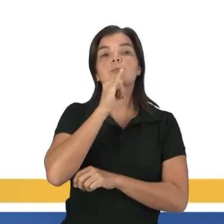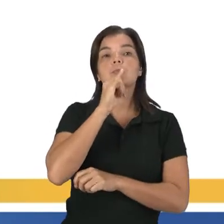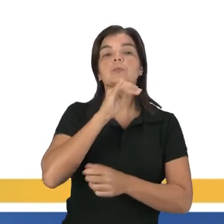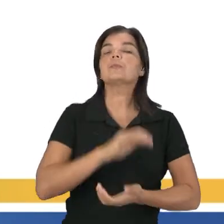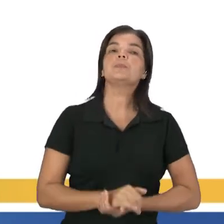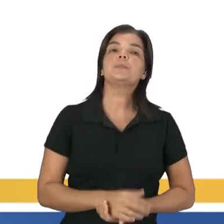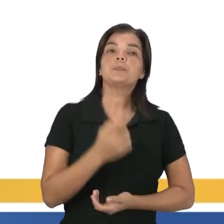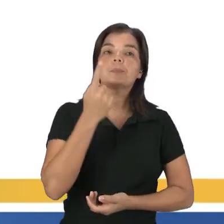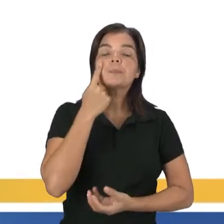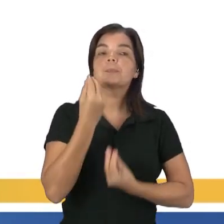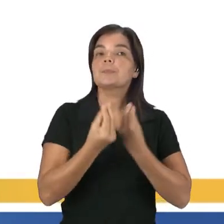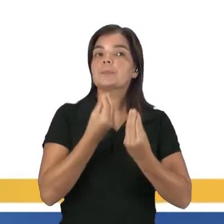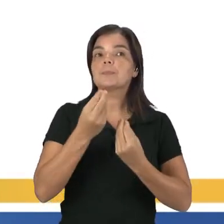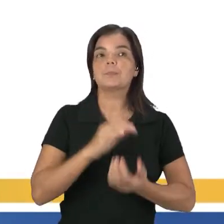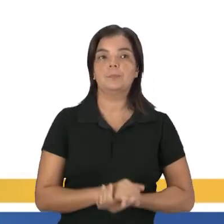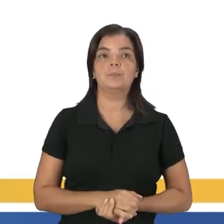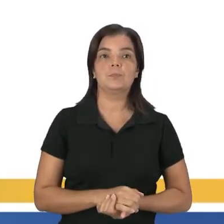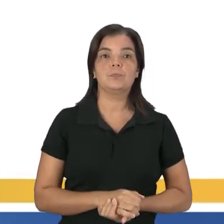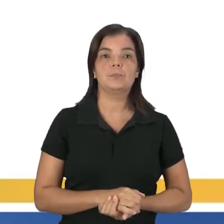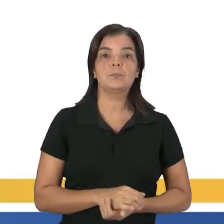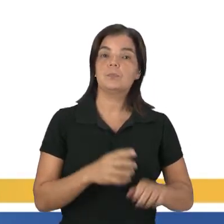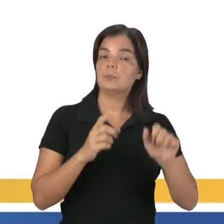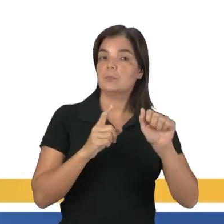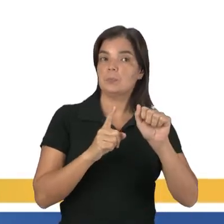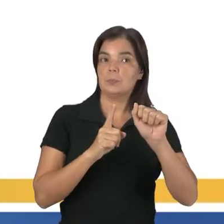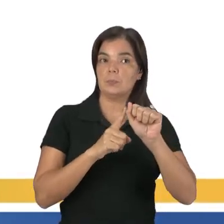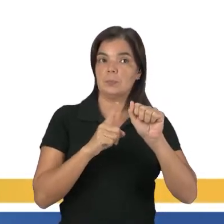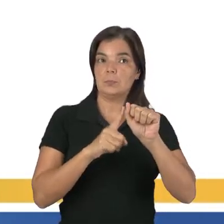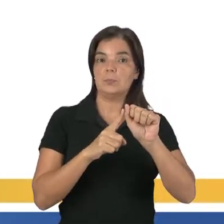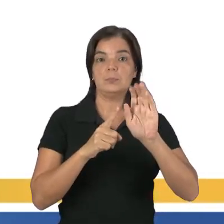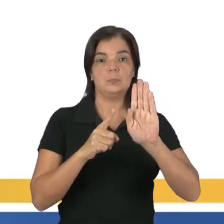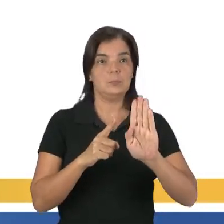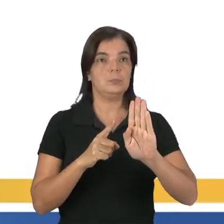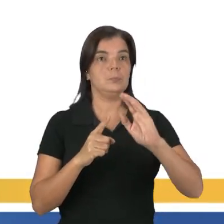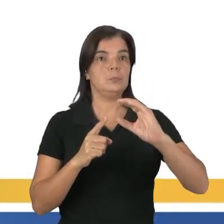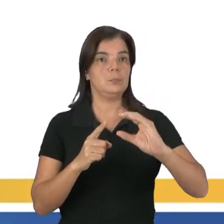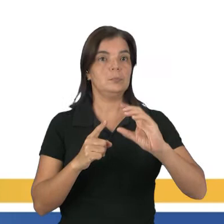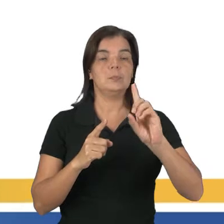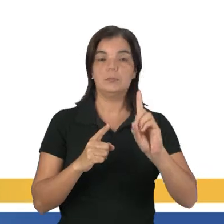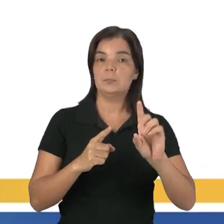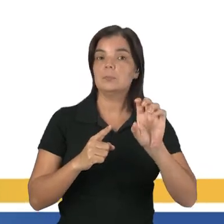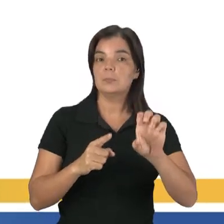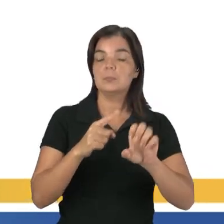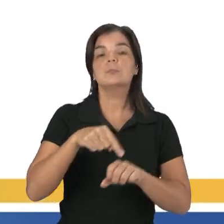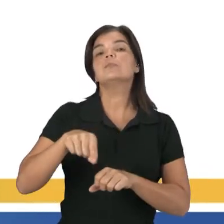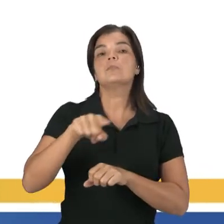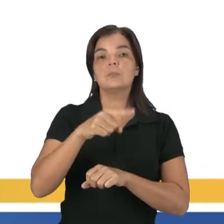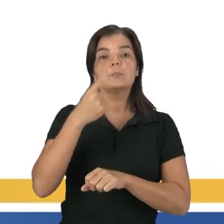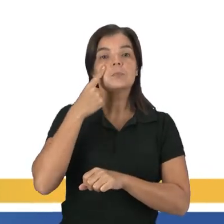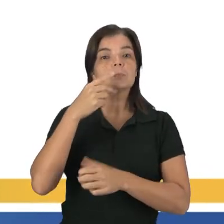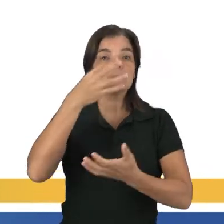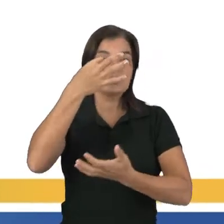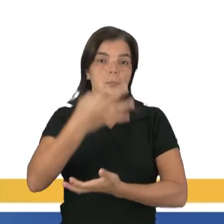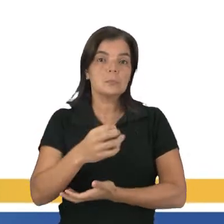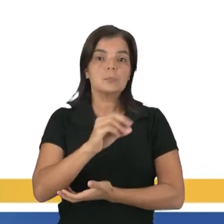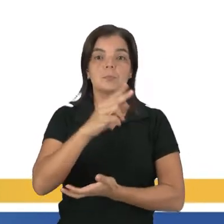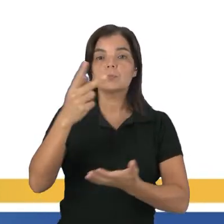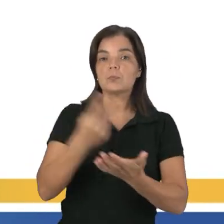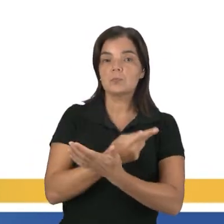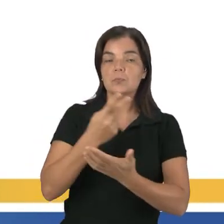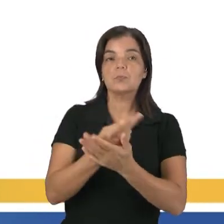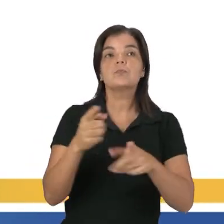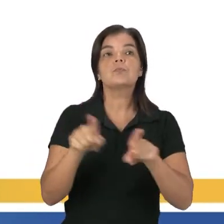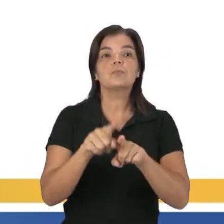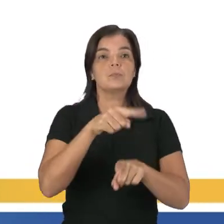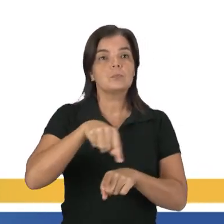aí. Então, vamos ver como é que é a resolução, né? Aqui ele vai te dar algumas opções, né? Para que você tenha um parâmetro se está certo ou errado o seu valor